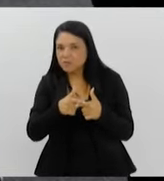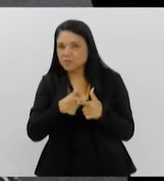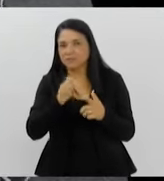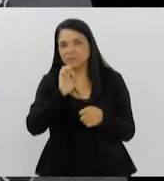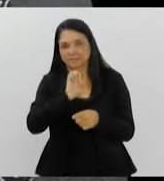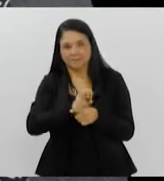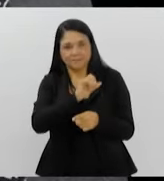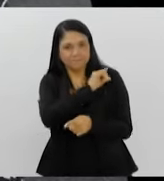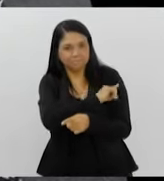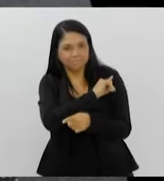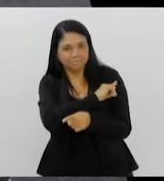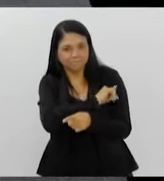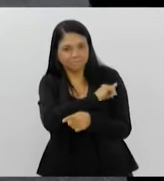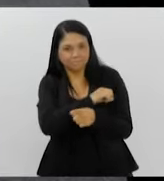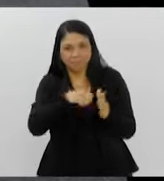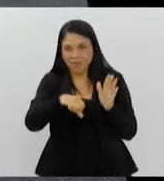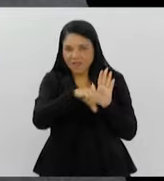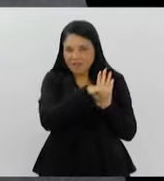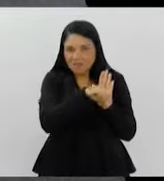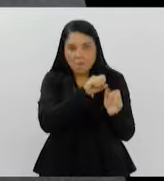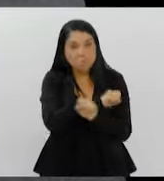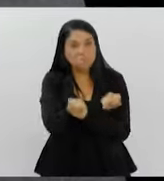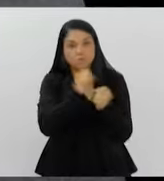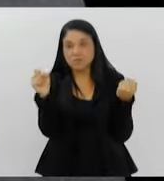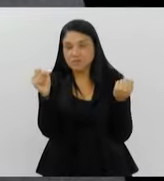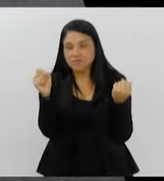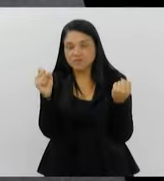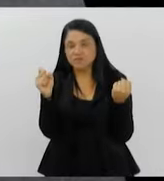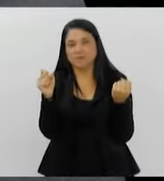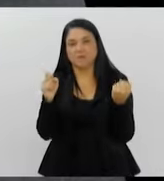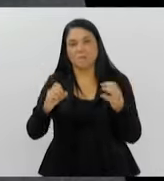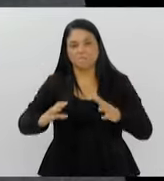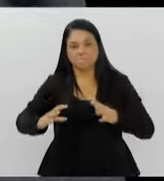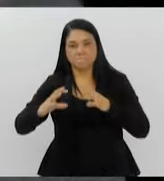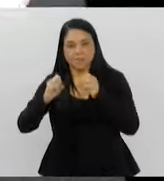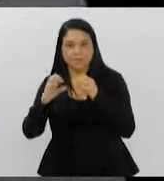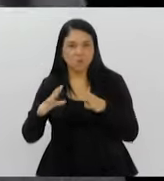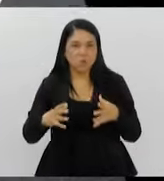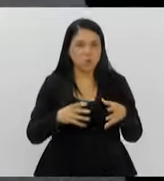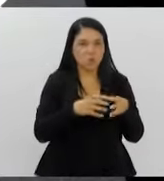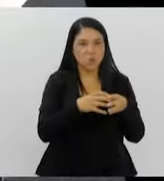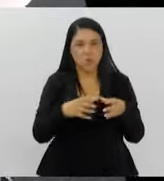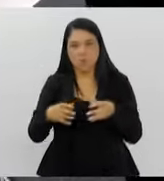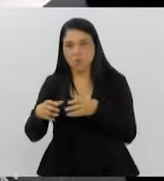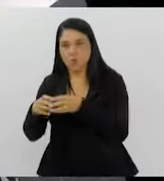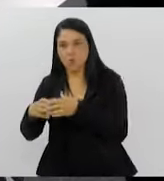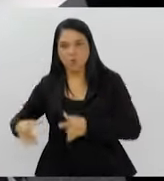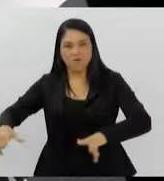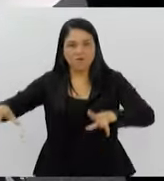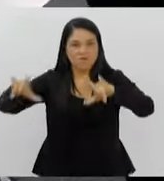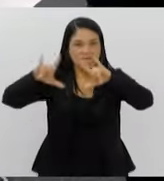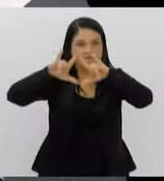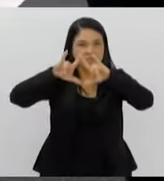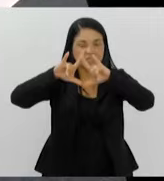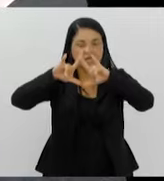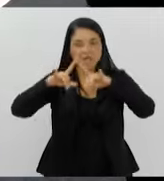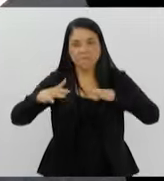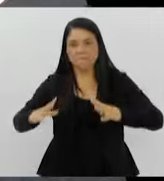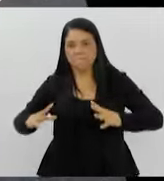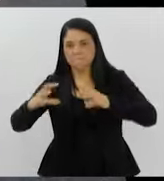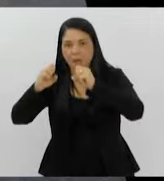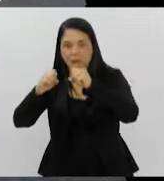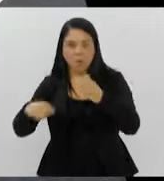nossa região metropolitana que é a briga entre quadrilhas entre entre milicianos e